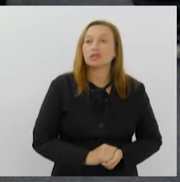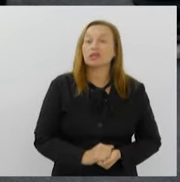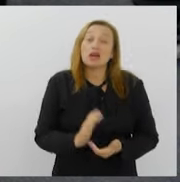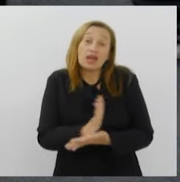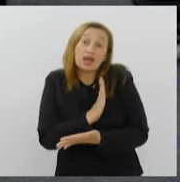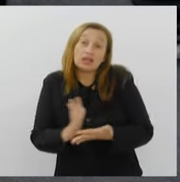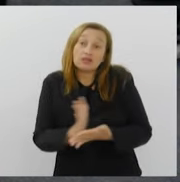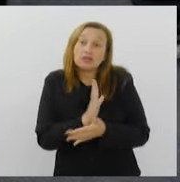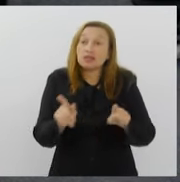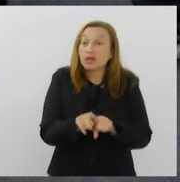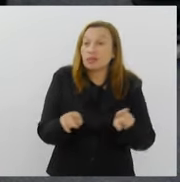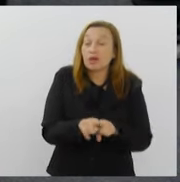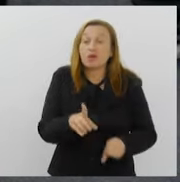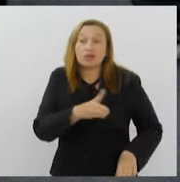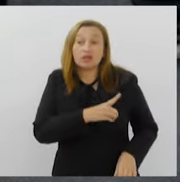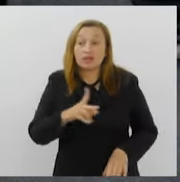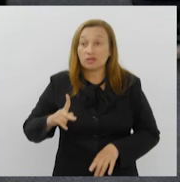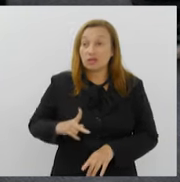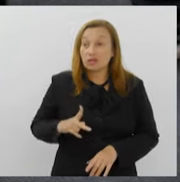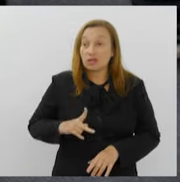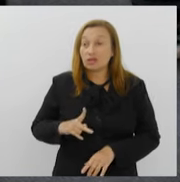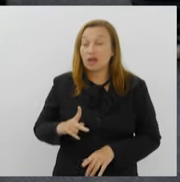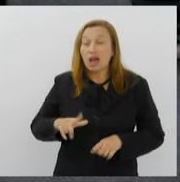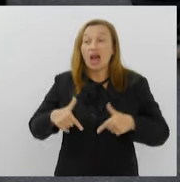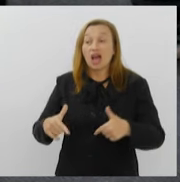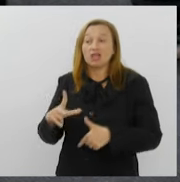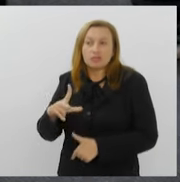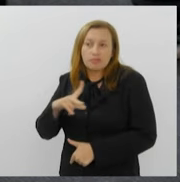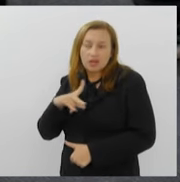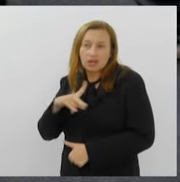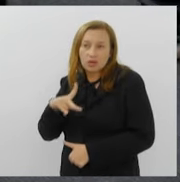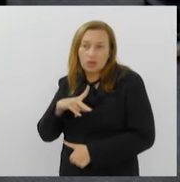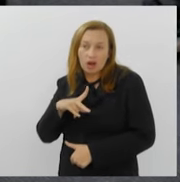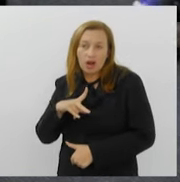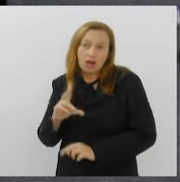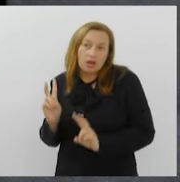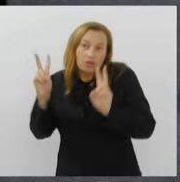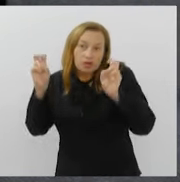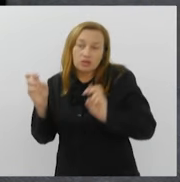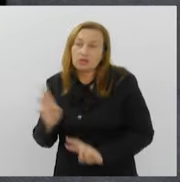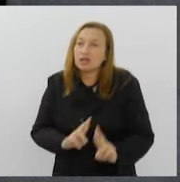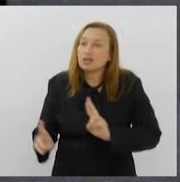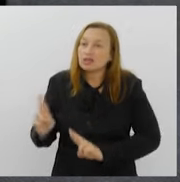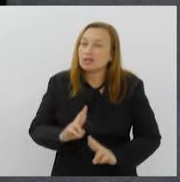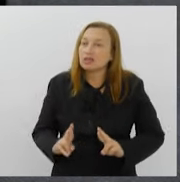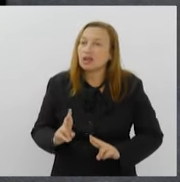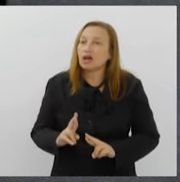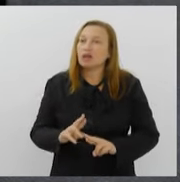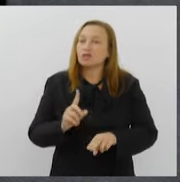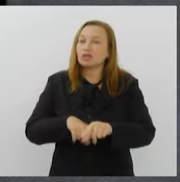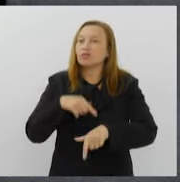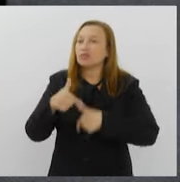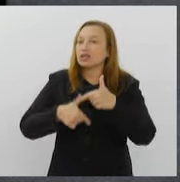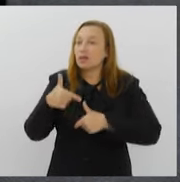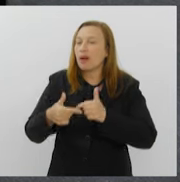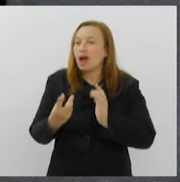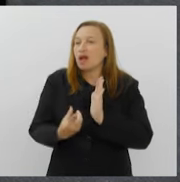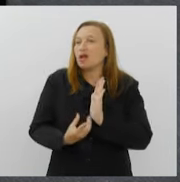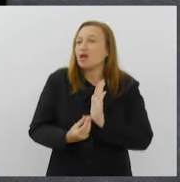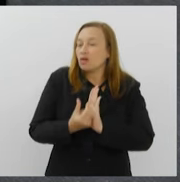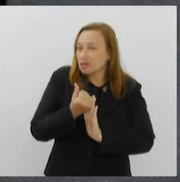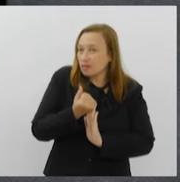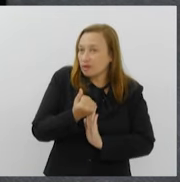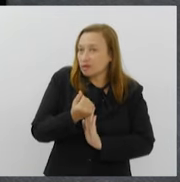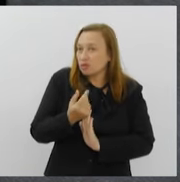vezes também quando a Defensoria age por conta própria, como são as questões relacionadas às carreiras, ao orçamento. Vossa